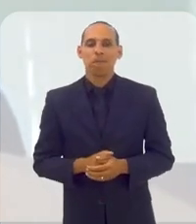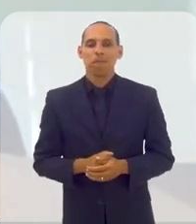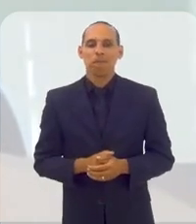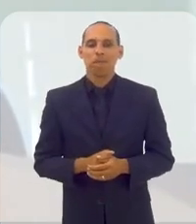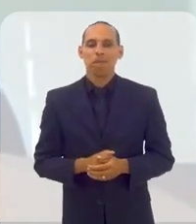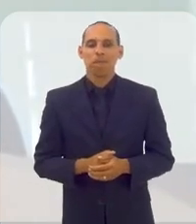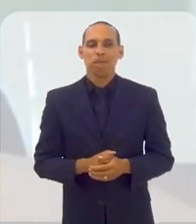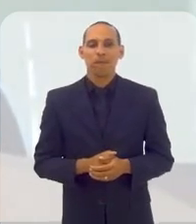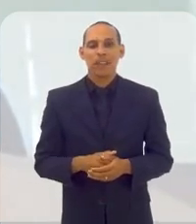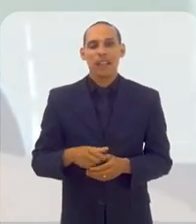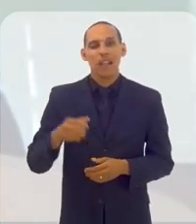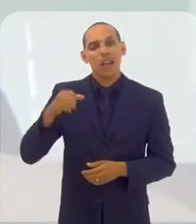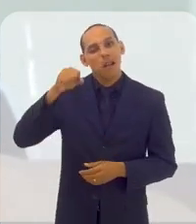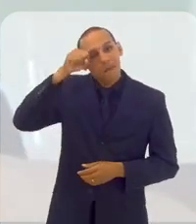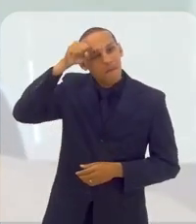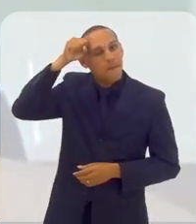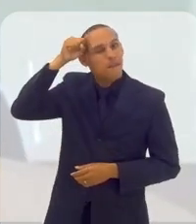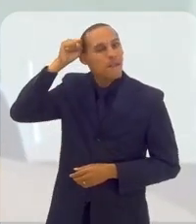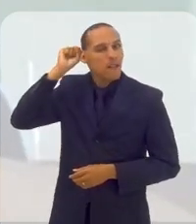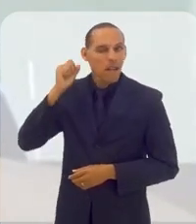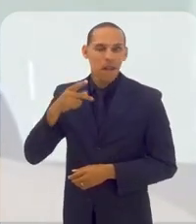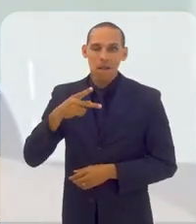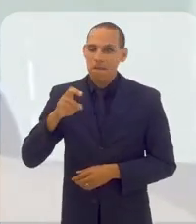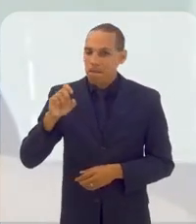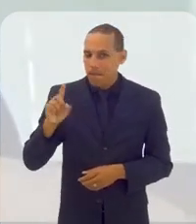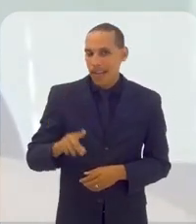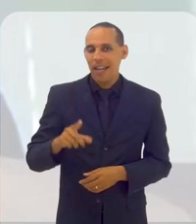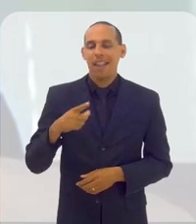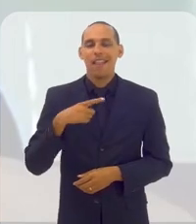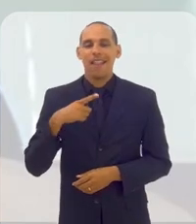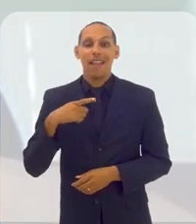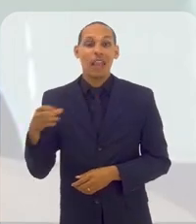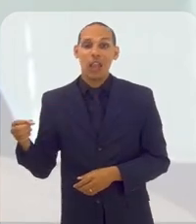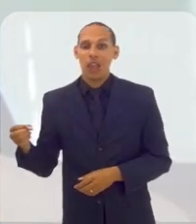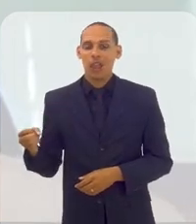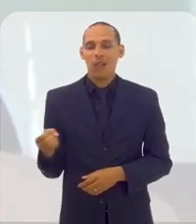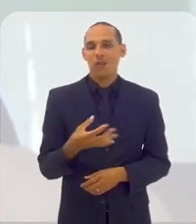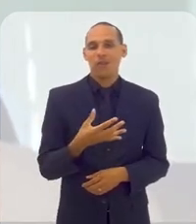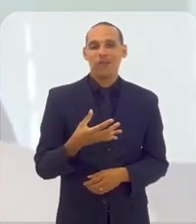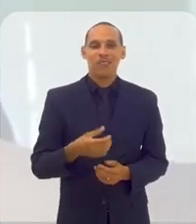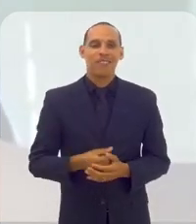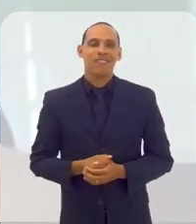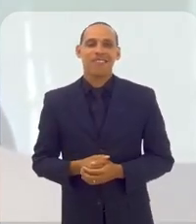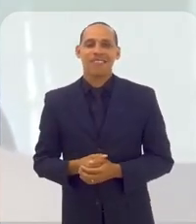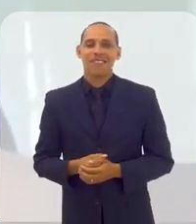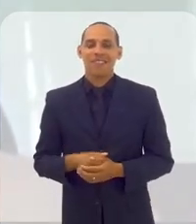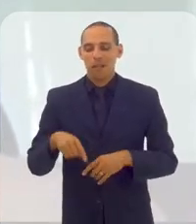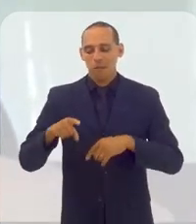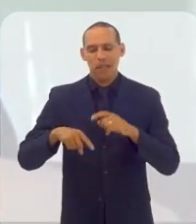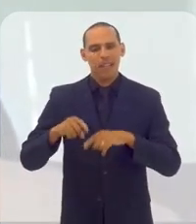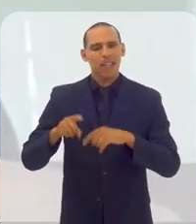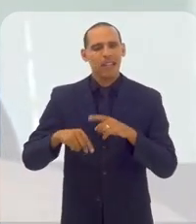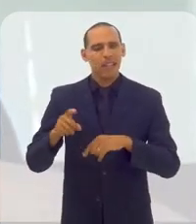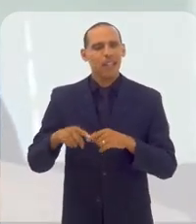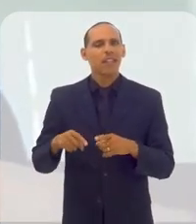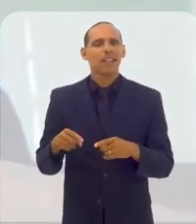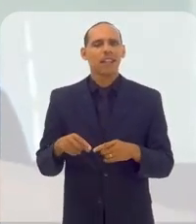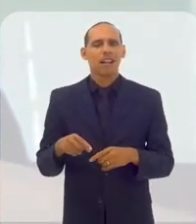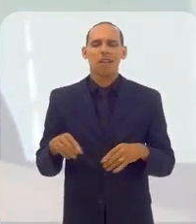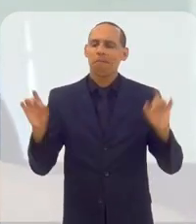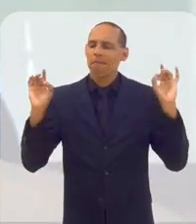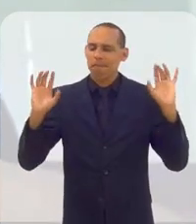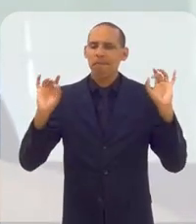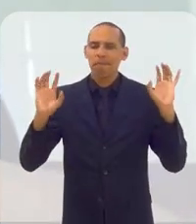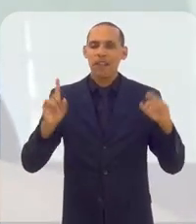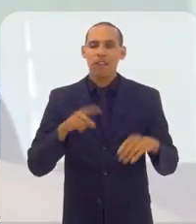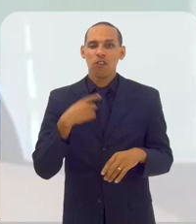também o nosso pré-vestibular né o novíssimo pré-vestibular é um pré-vestibular com material didático